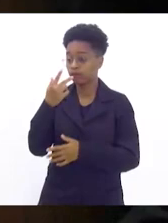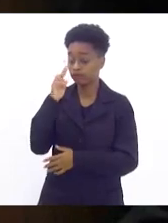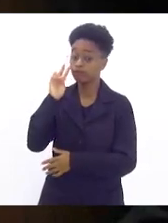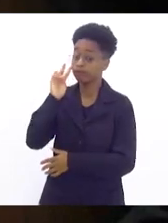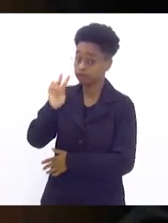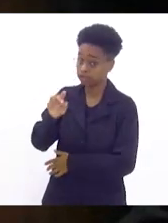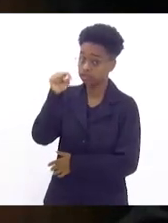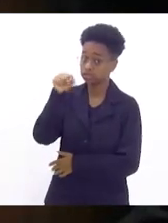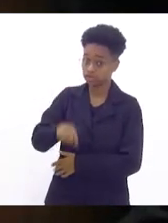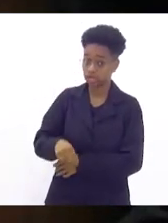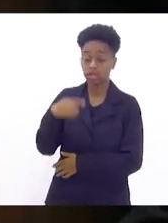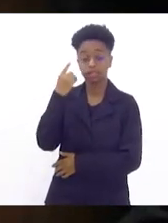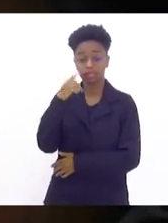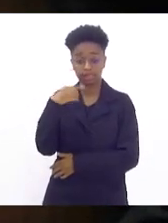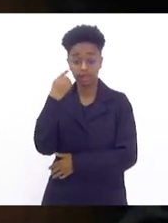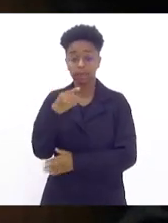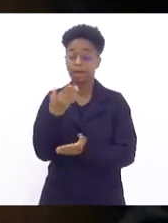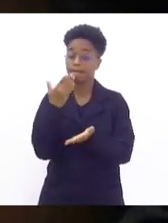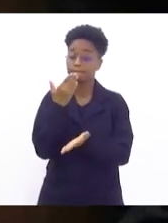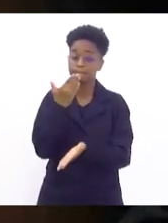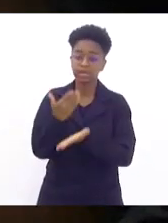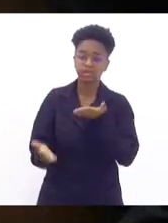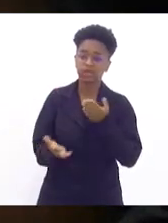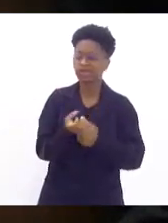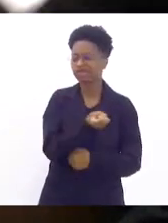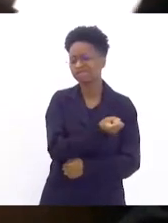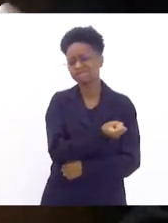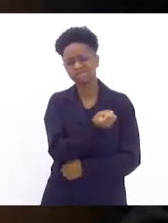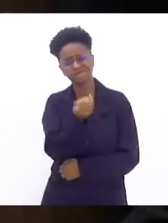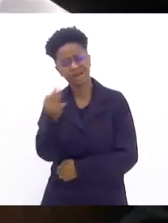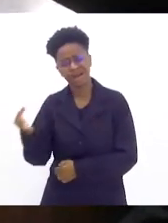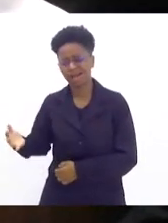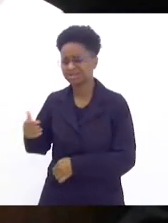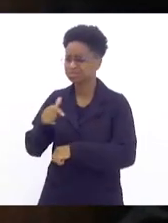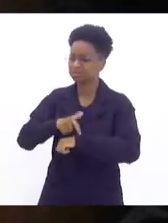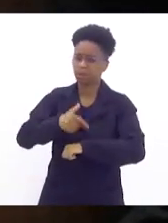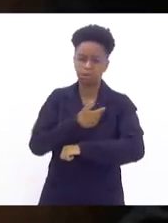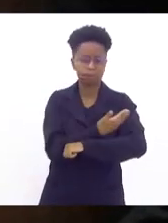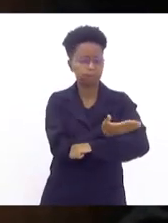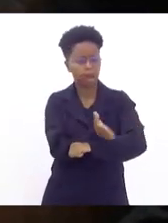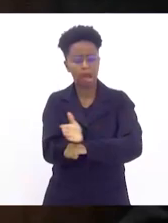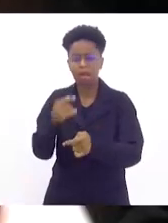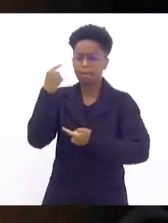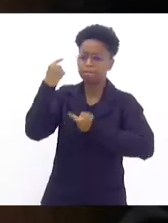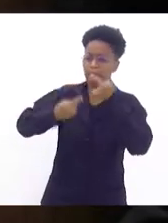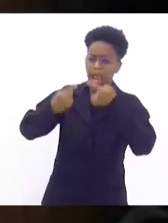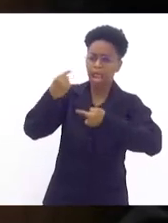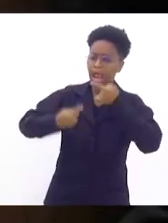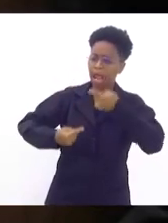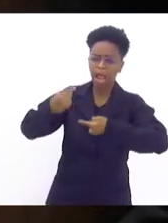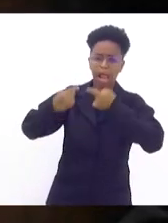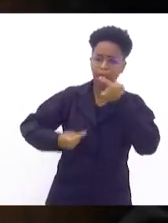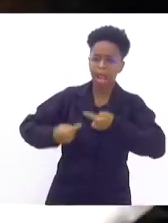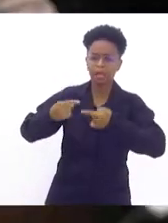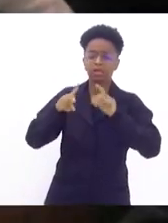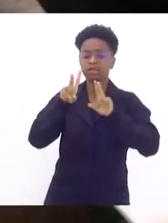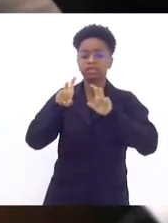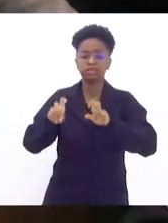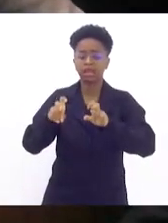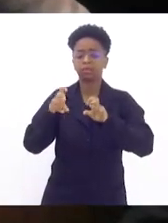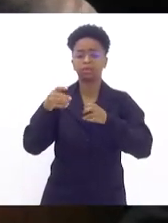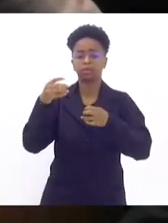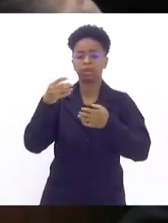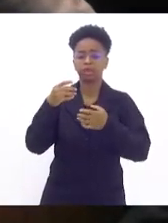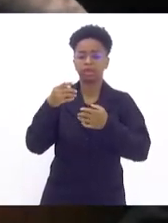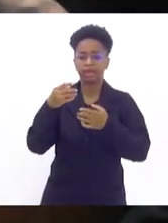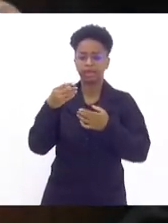o Nobre Deputado perdendo aqui várias minutos discutindo a Sexualidade do deputado Yuri